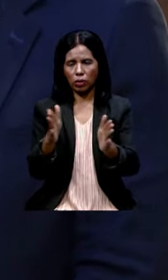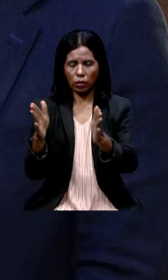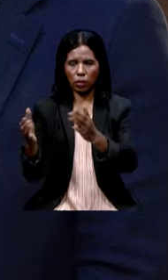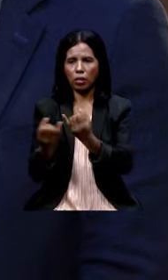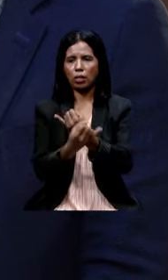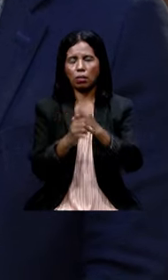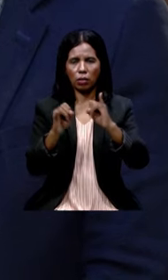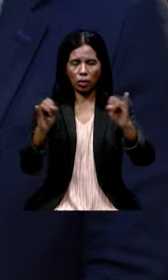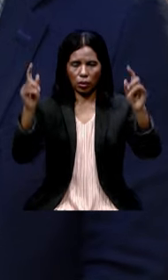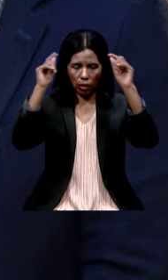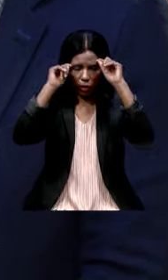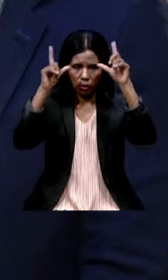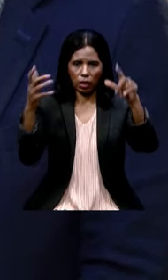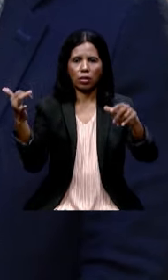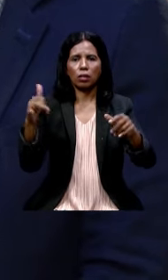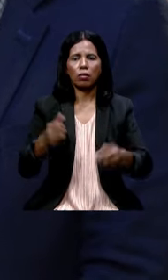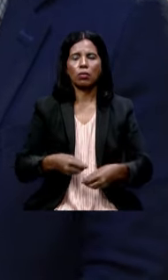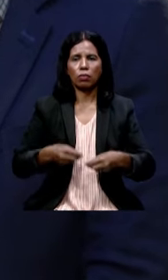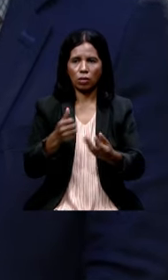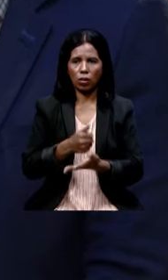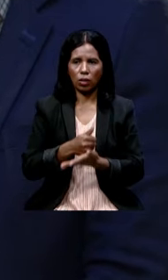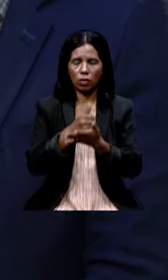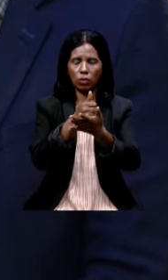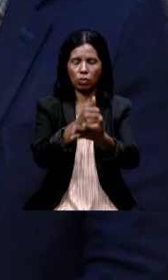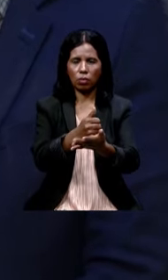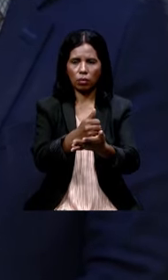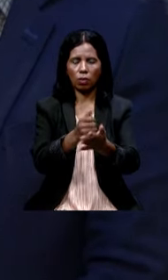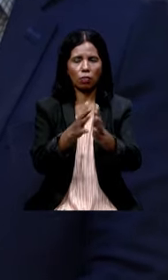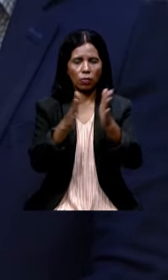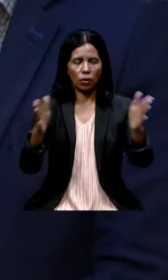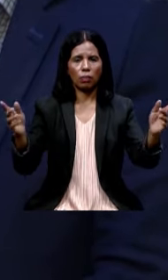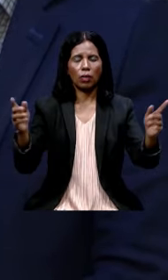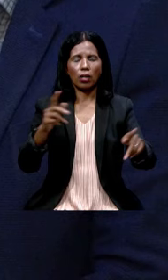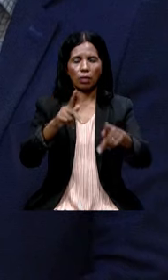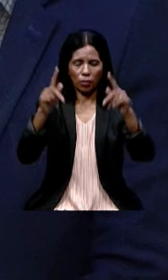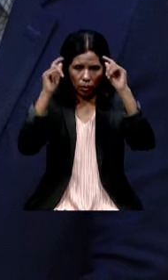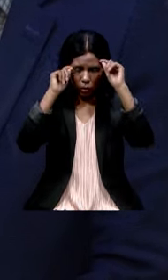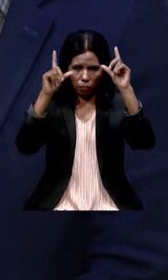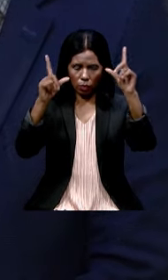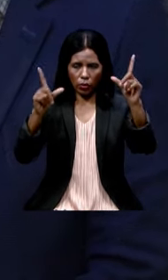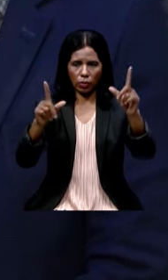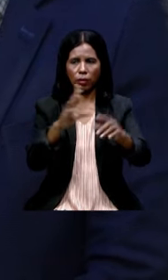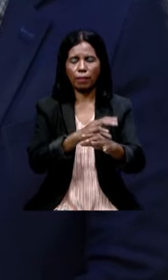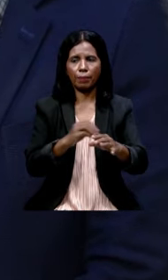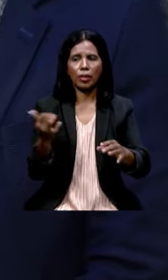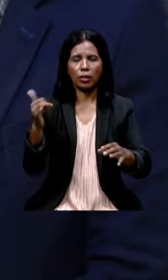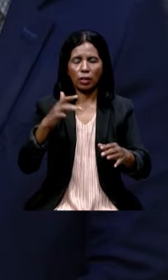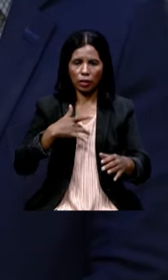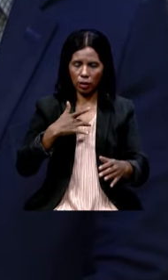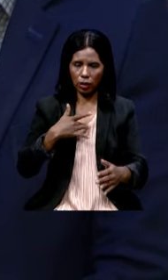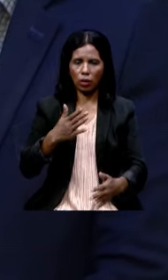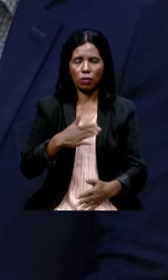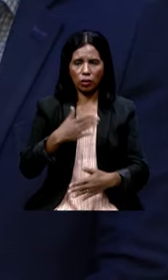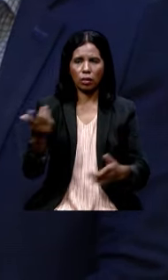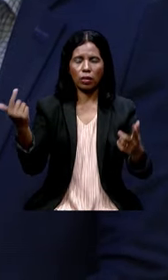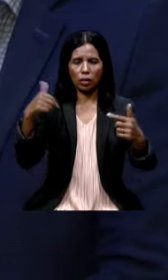independência Timor na minha, e se iremos com apoio bom para Timor na minha causa, não é bom, se era sempre, que se era mais